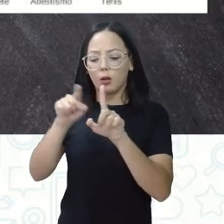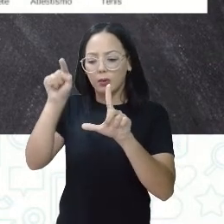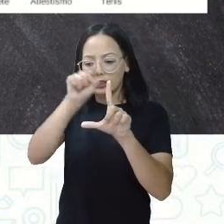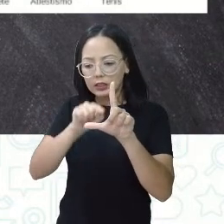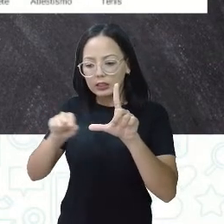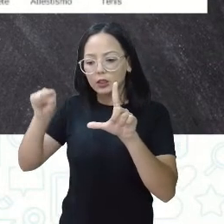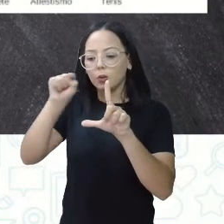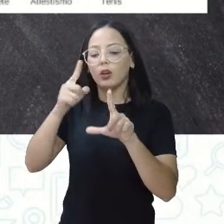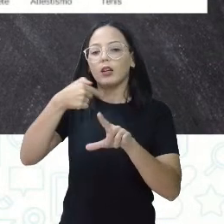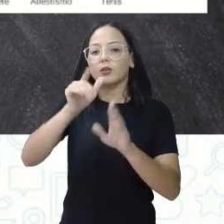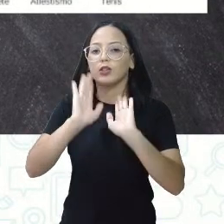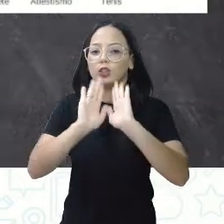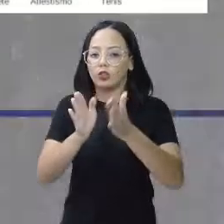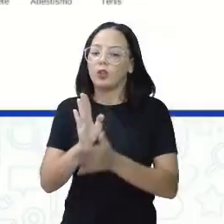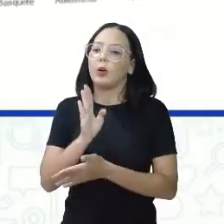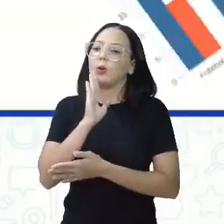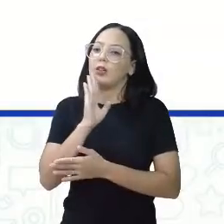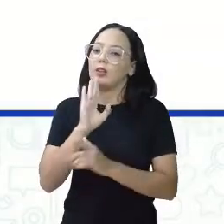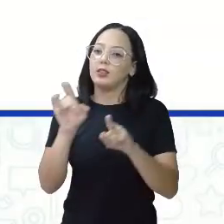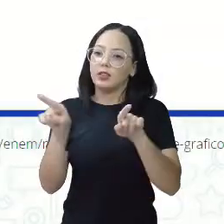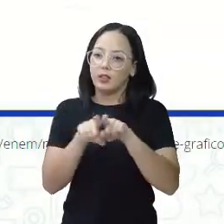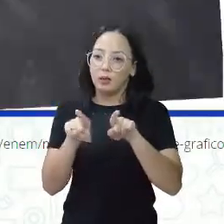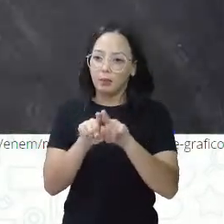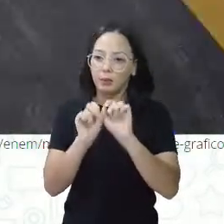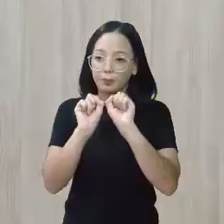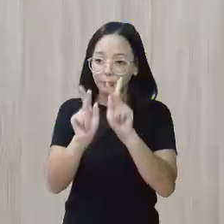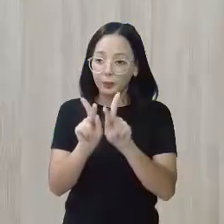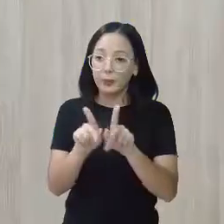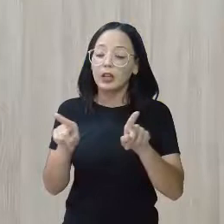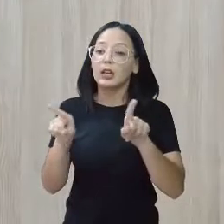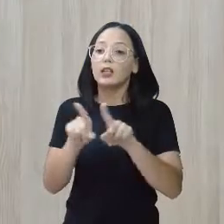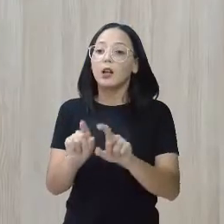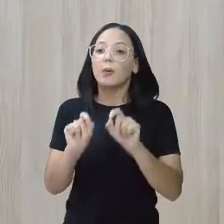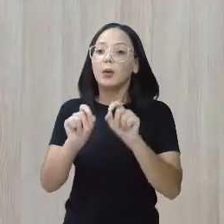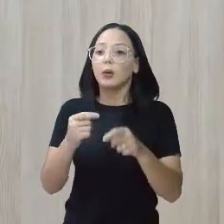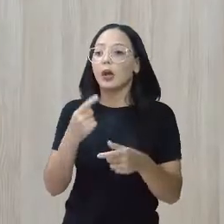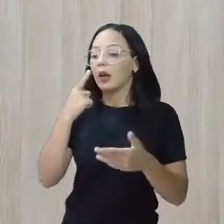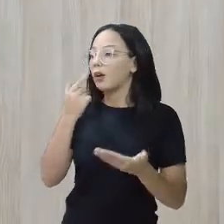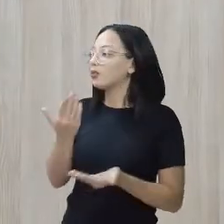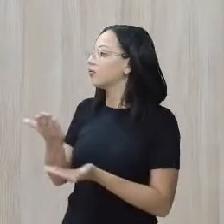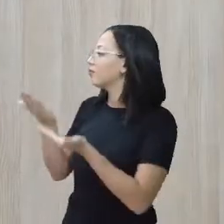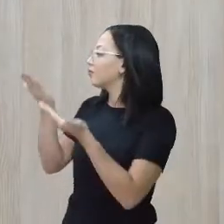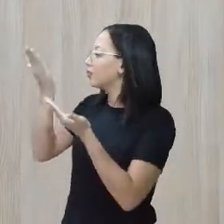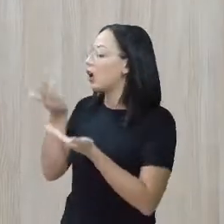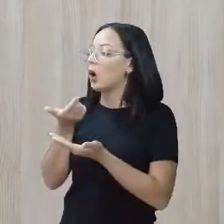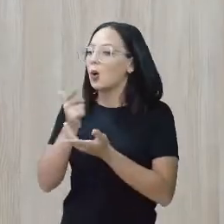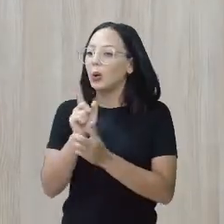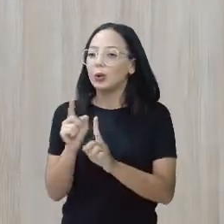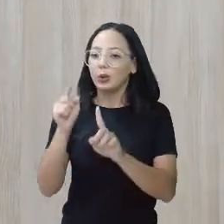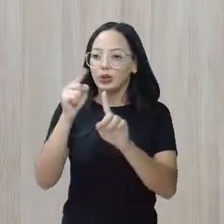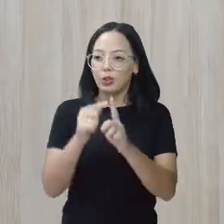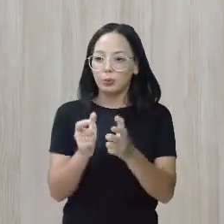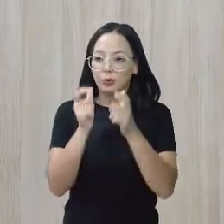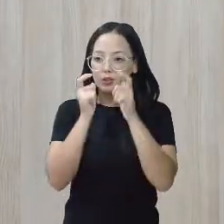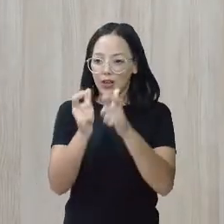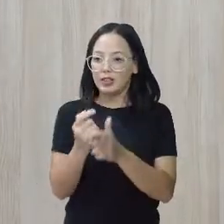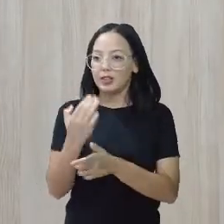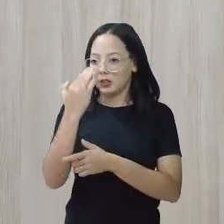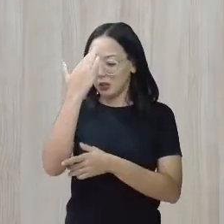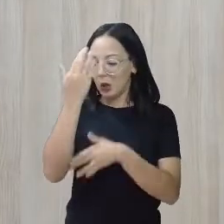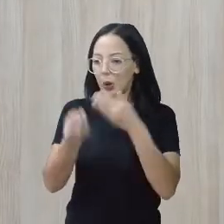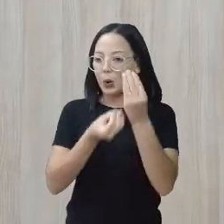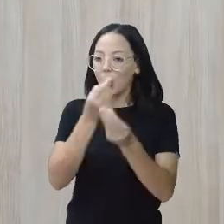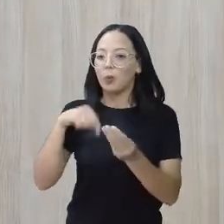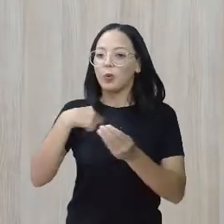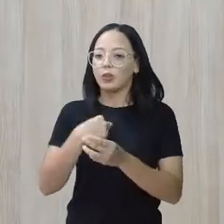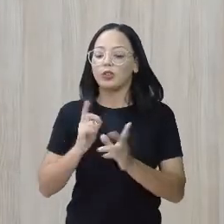tenho certeza que você também já conhece. Além de outros tipos de gráficos que são interessantes. Olha aí como a gente tem